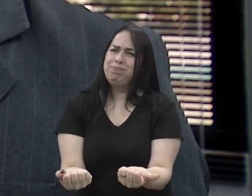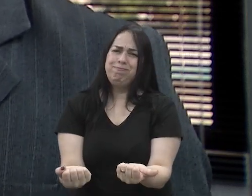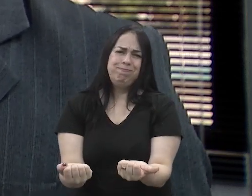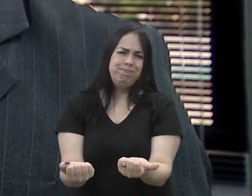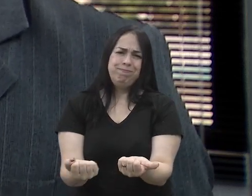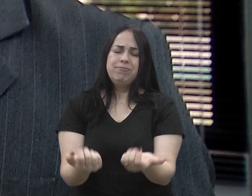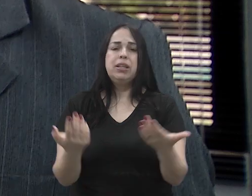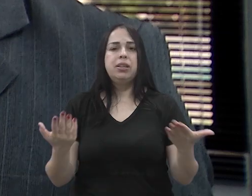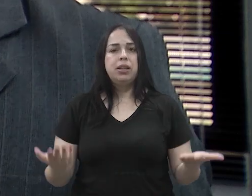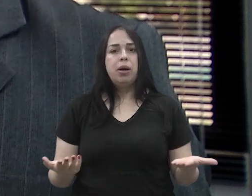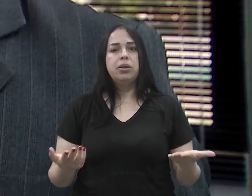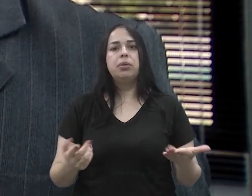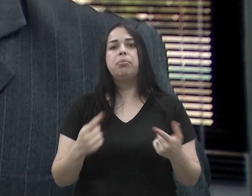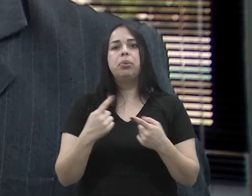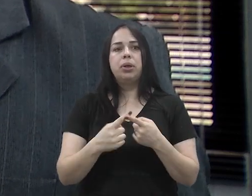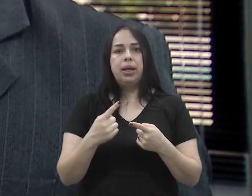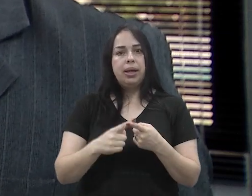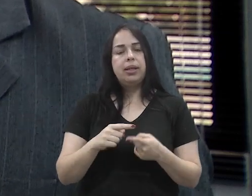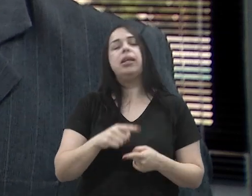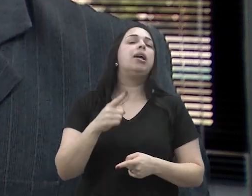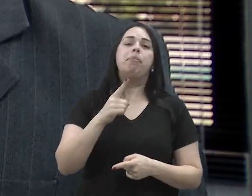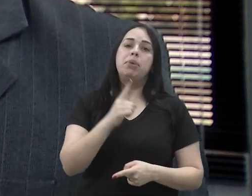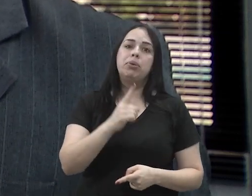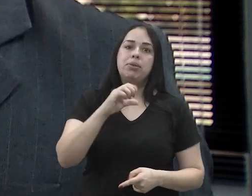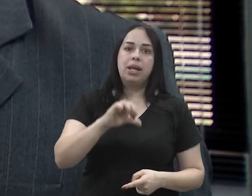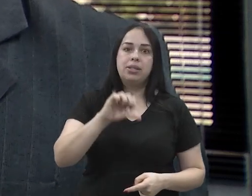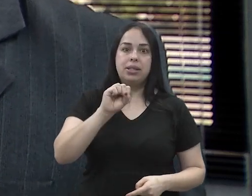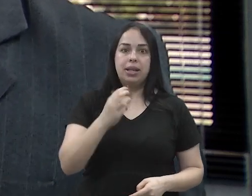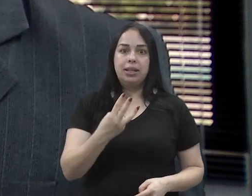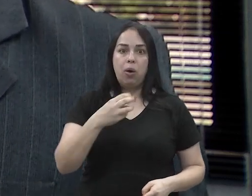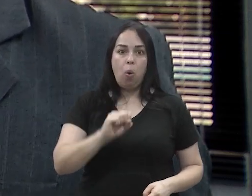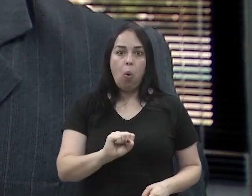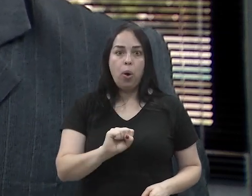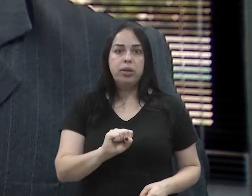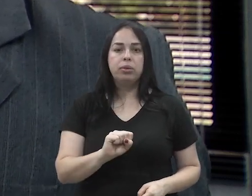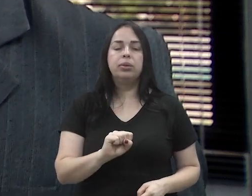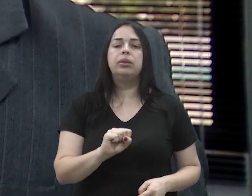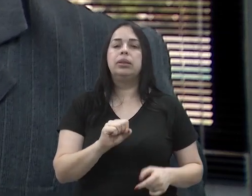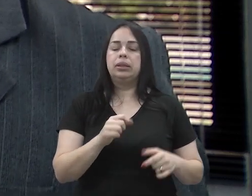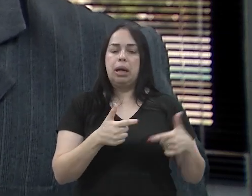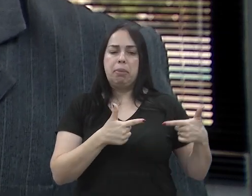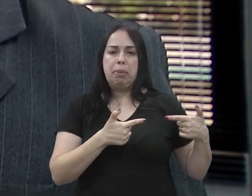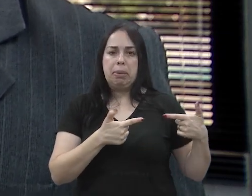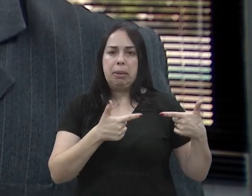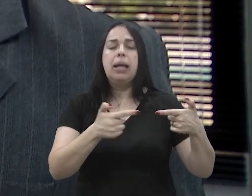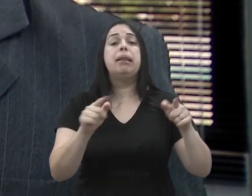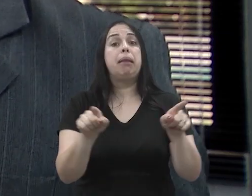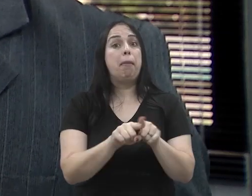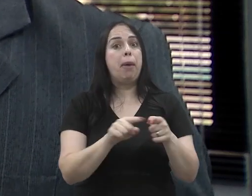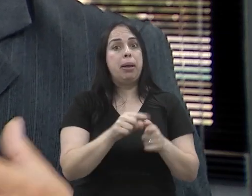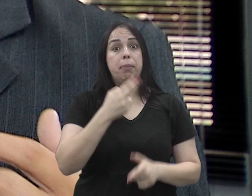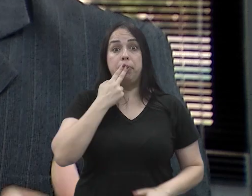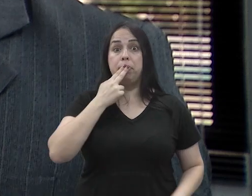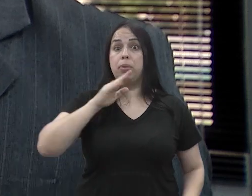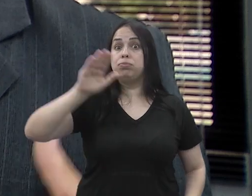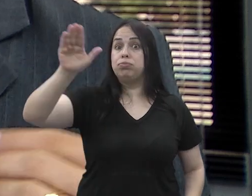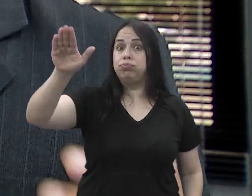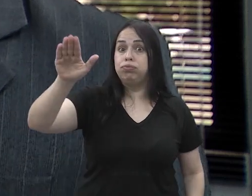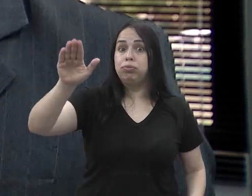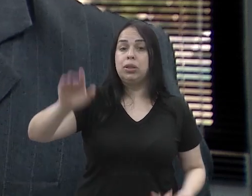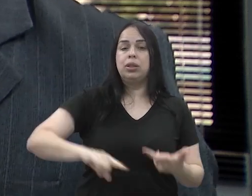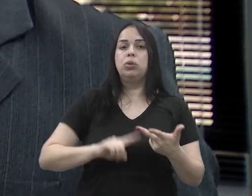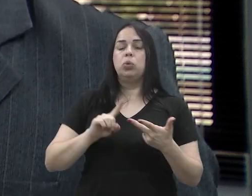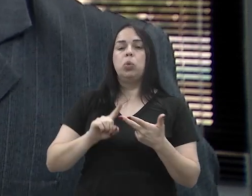onde ela chegou, dos primórdios dela em 1938, 39, daquele aquecimento do nazismo, até